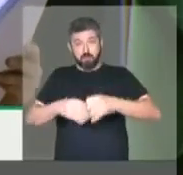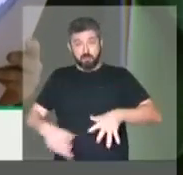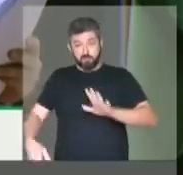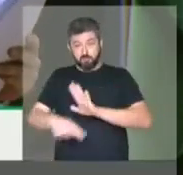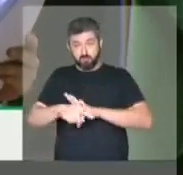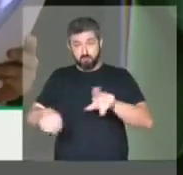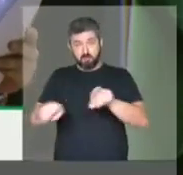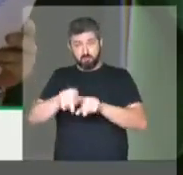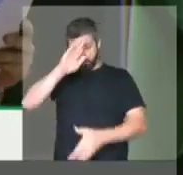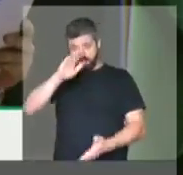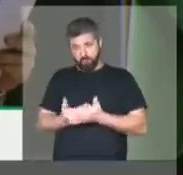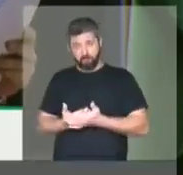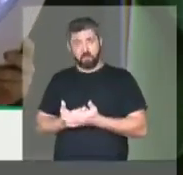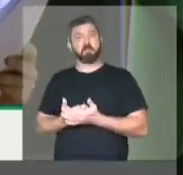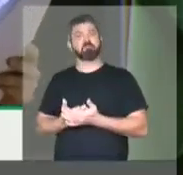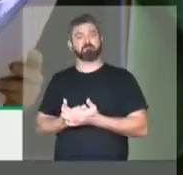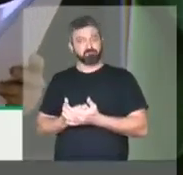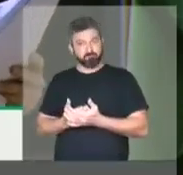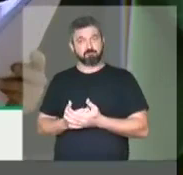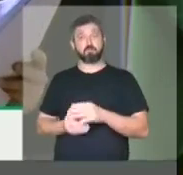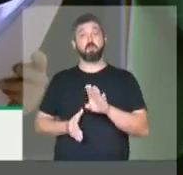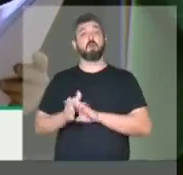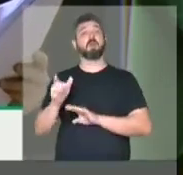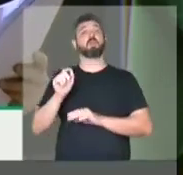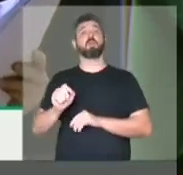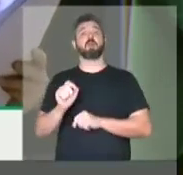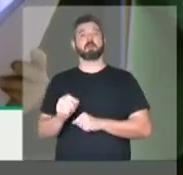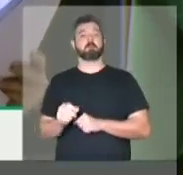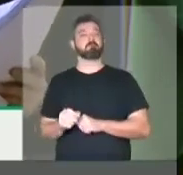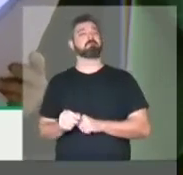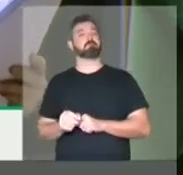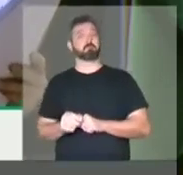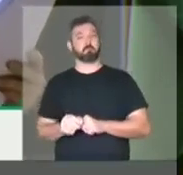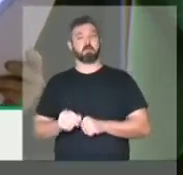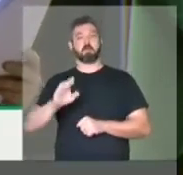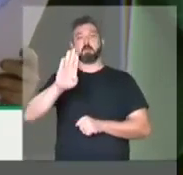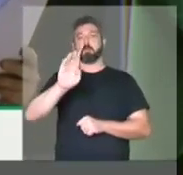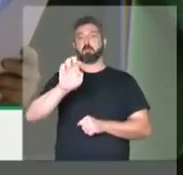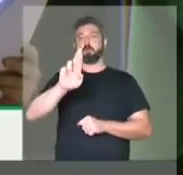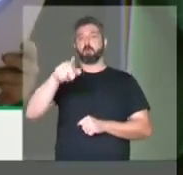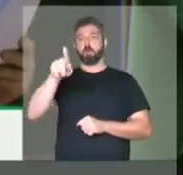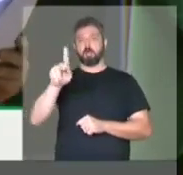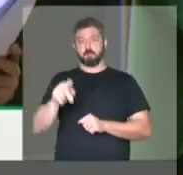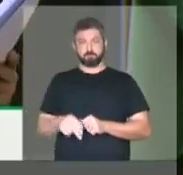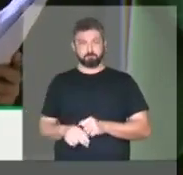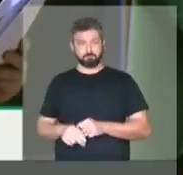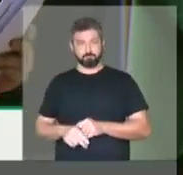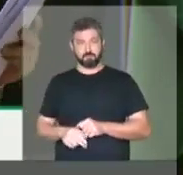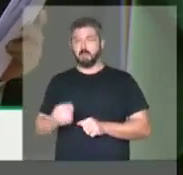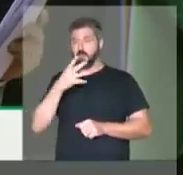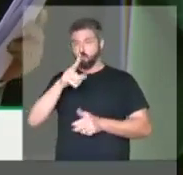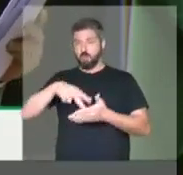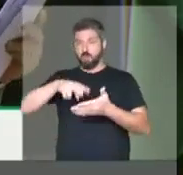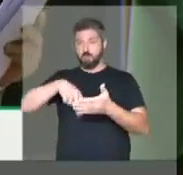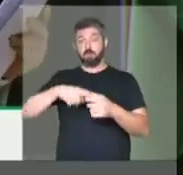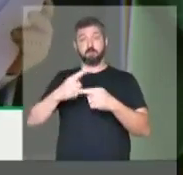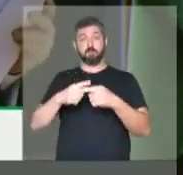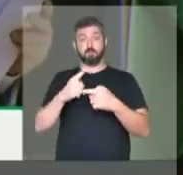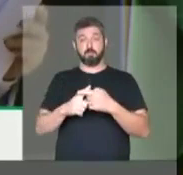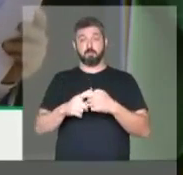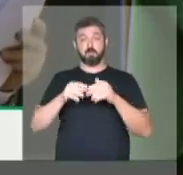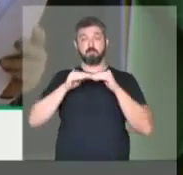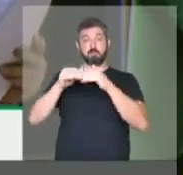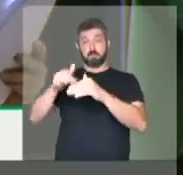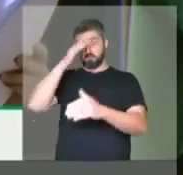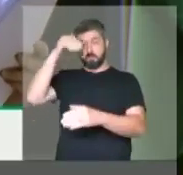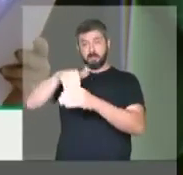suas próprias convicções, recomenda-se um pouco de Edmund Burke, quando se dirigiu aos eleitores de